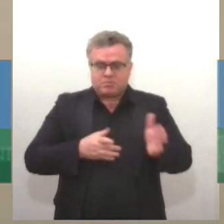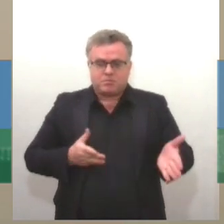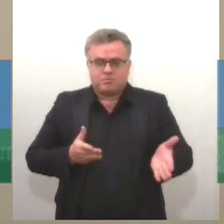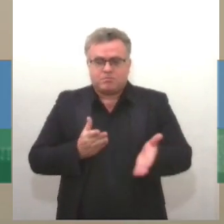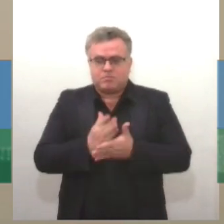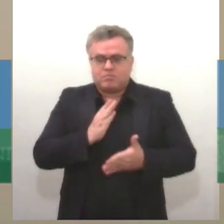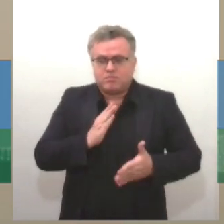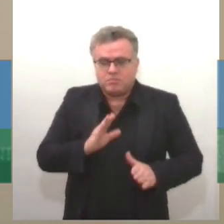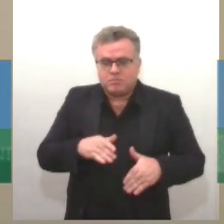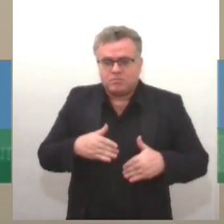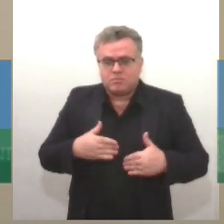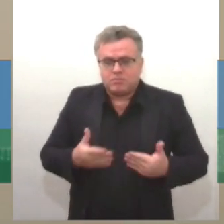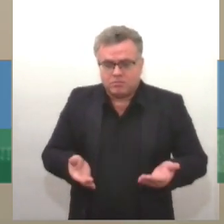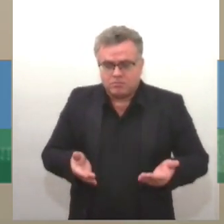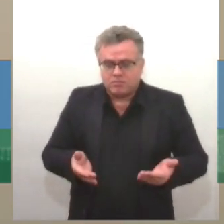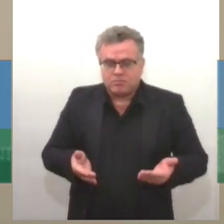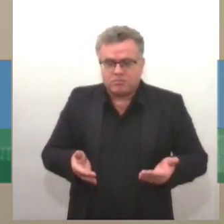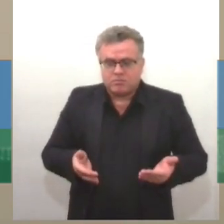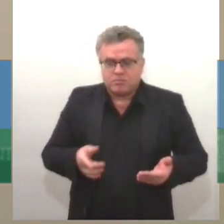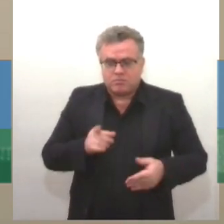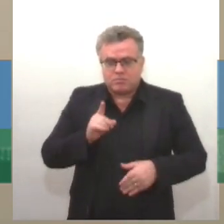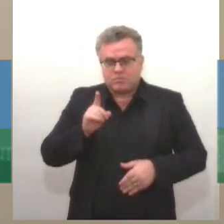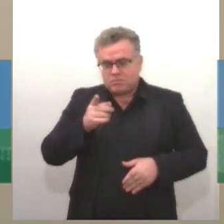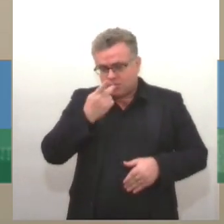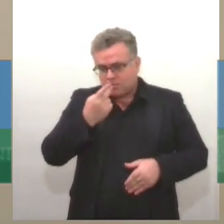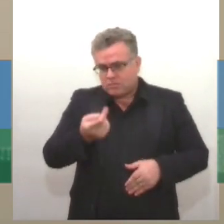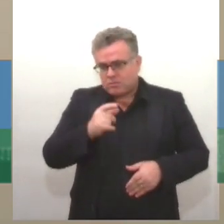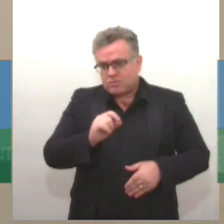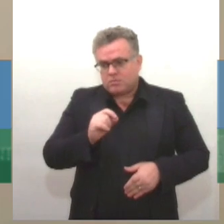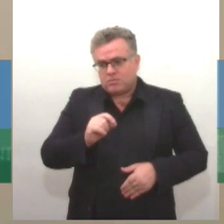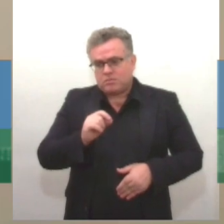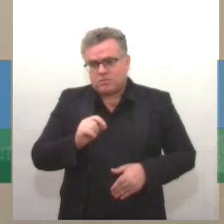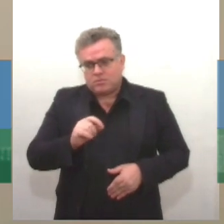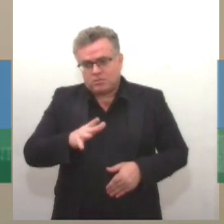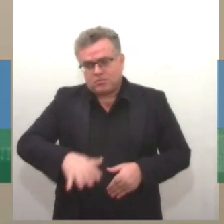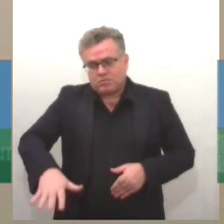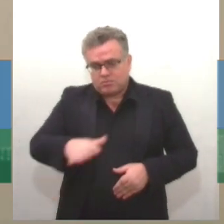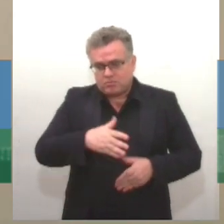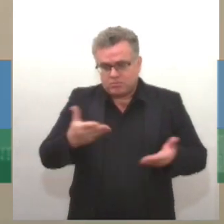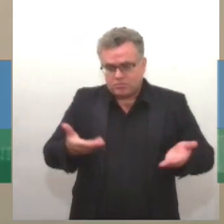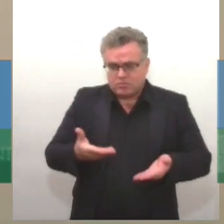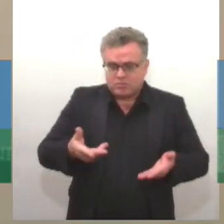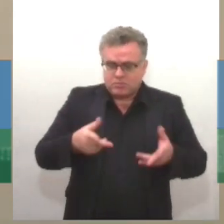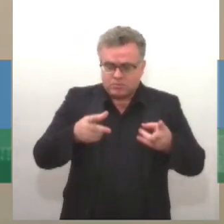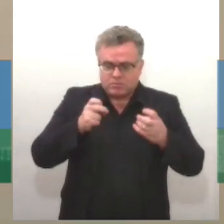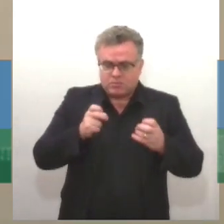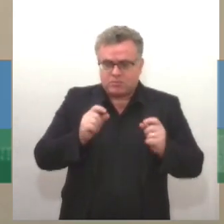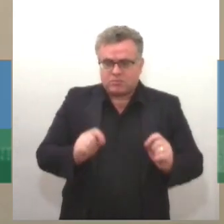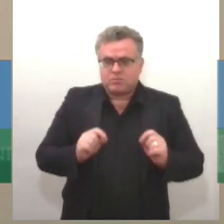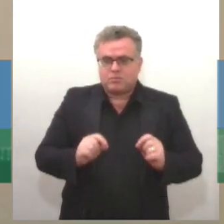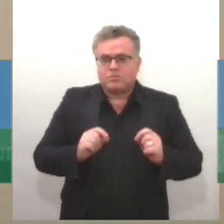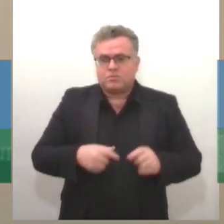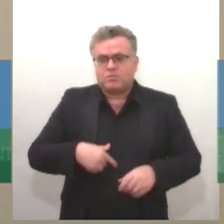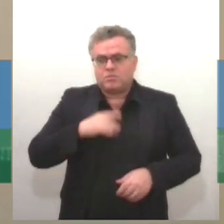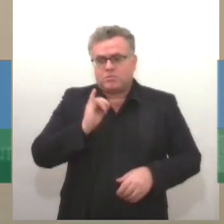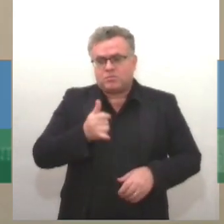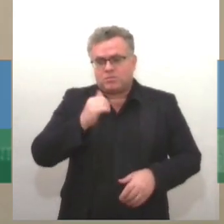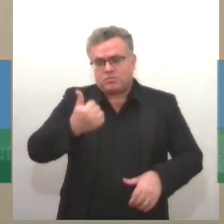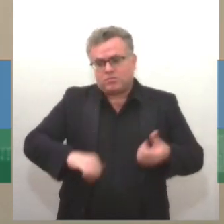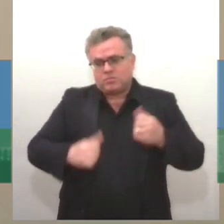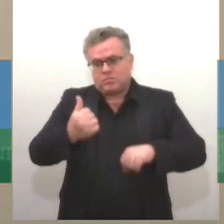a observação que a doutora Selene fez desse cenário eleitoral, e aqui vou fazer uma análise bastante